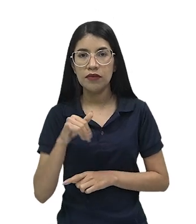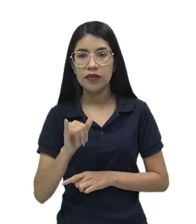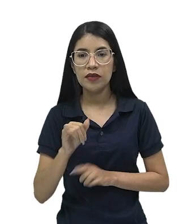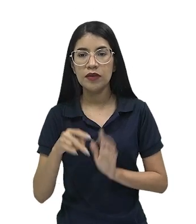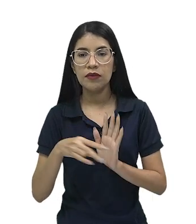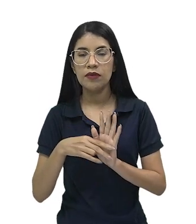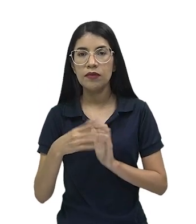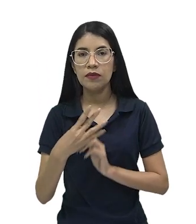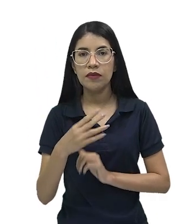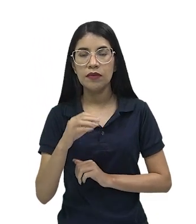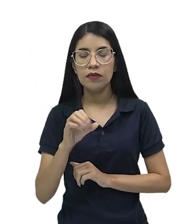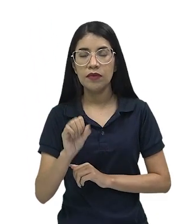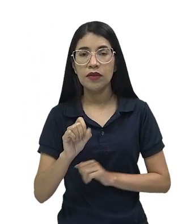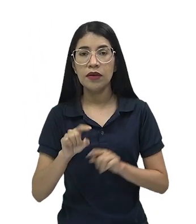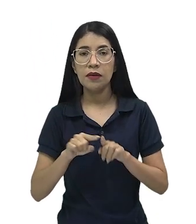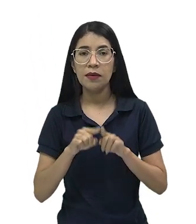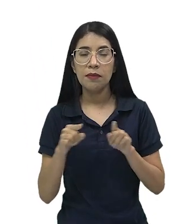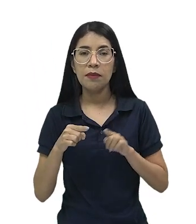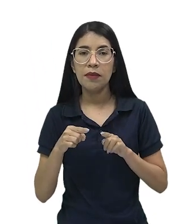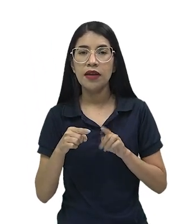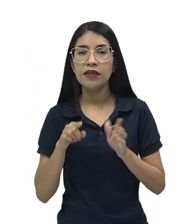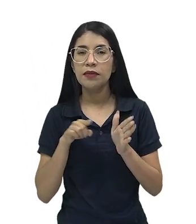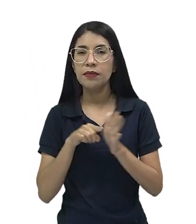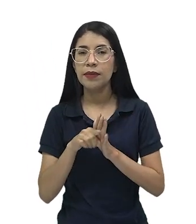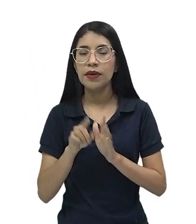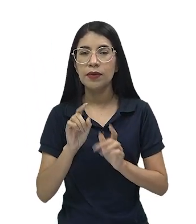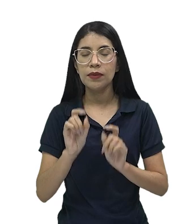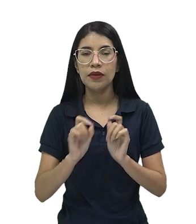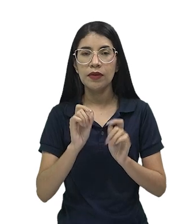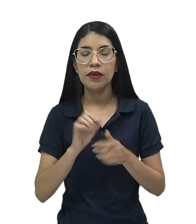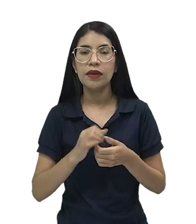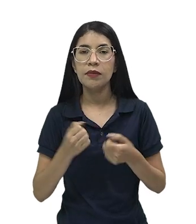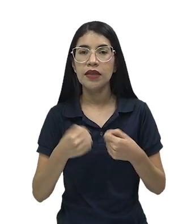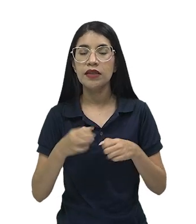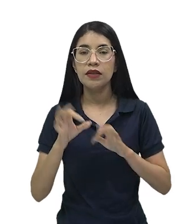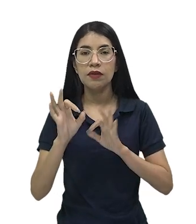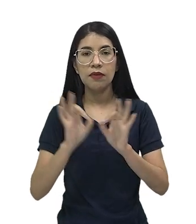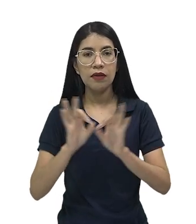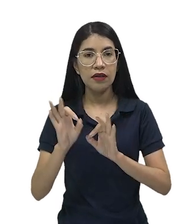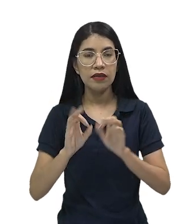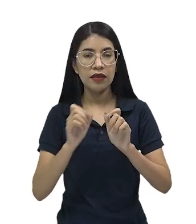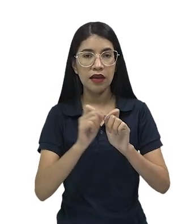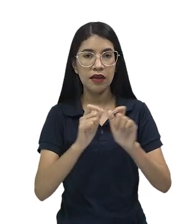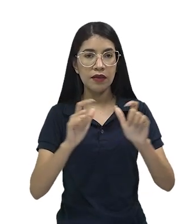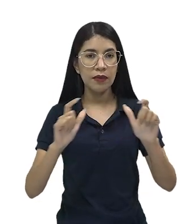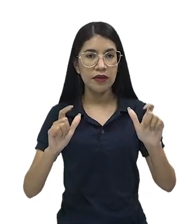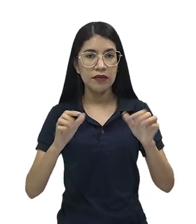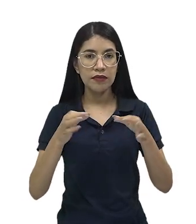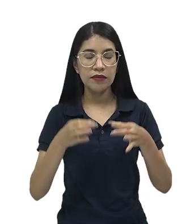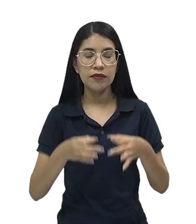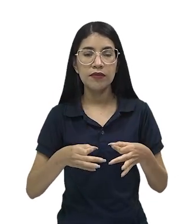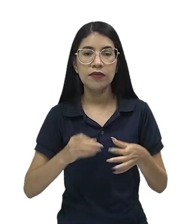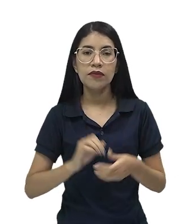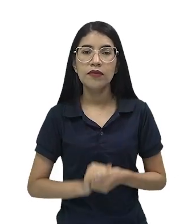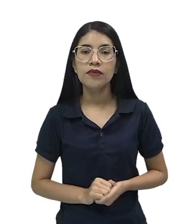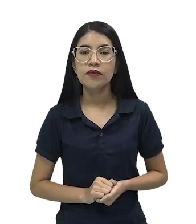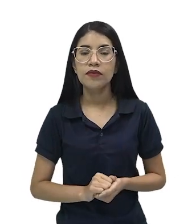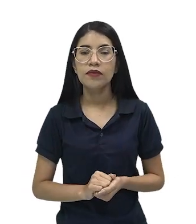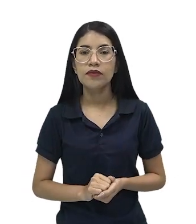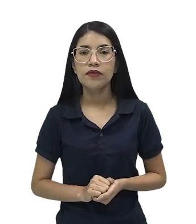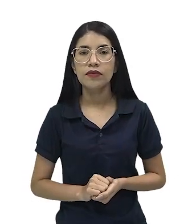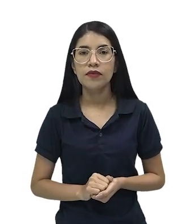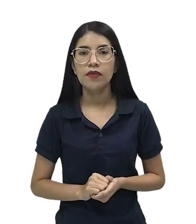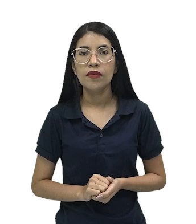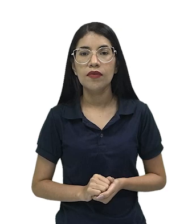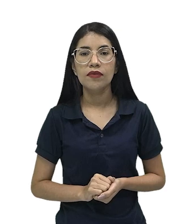ele pede para você montar, né? Montar o sistema. Então, o sistema vai ficar desse